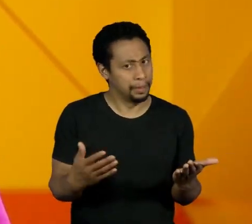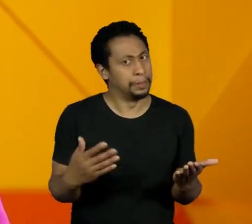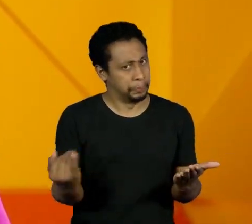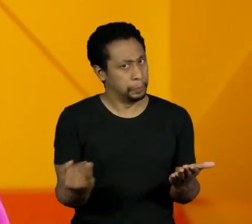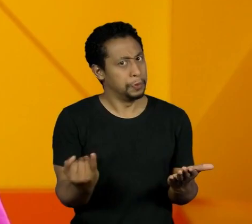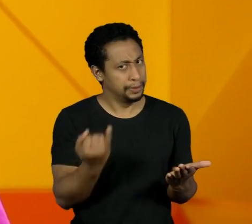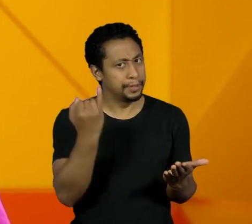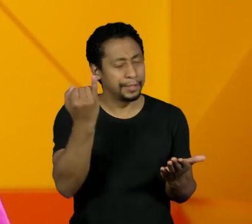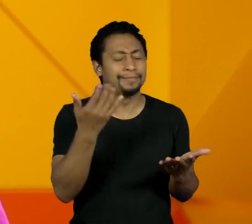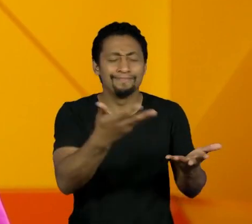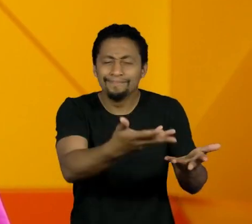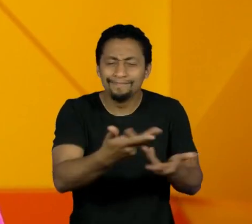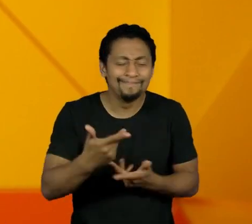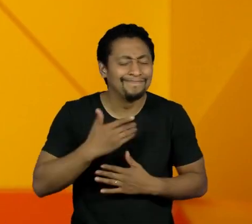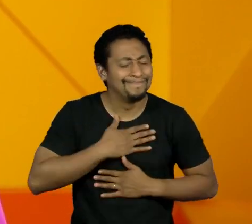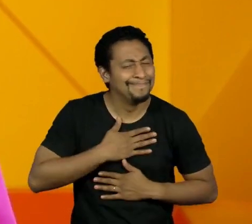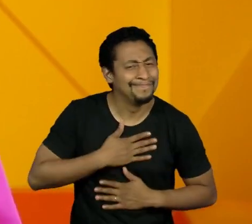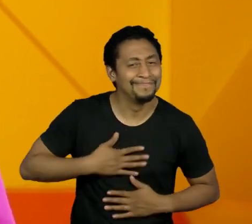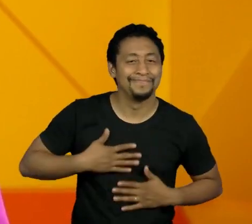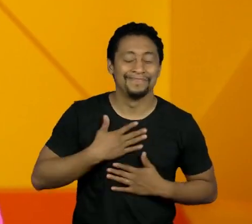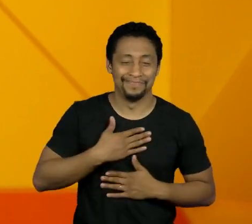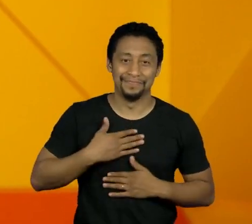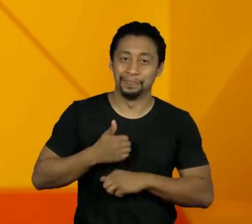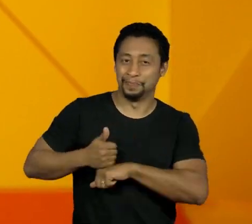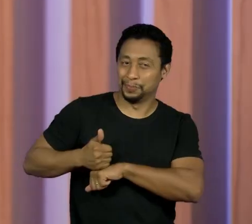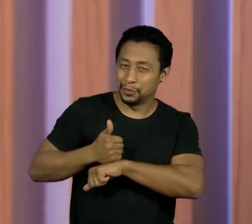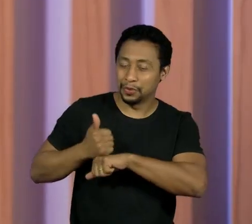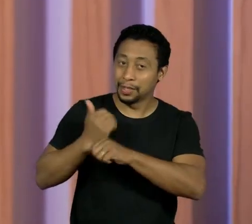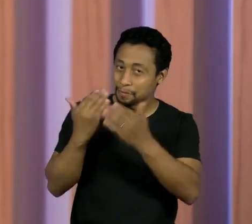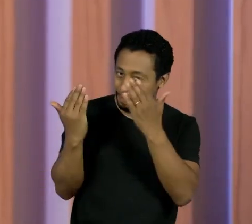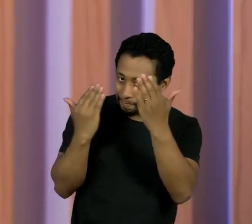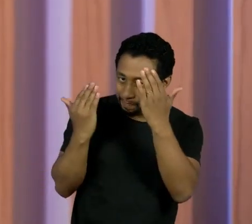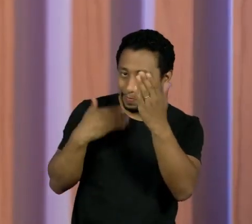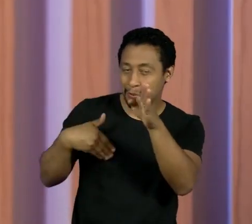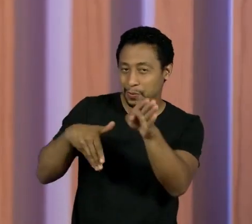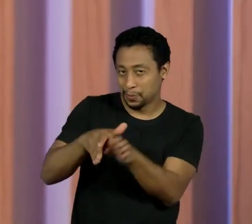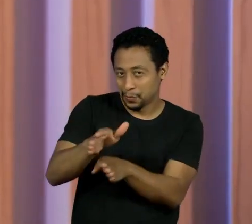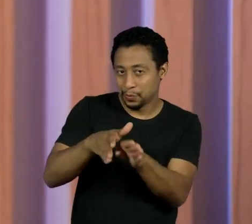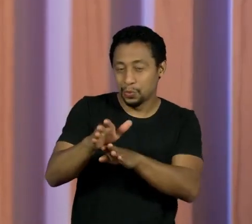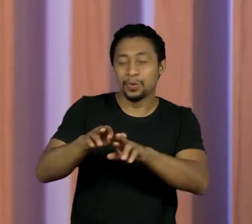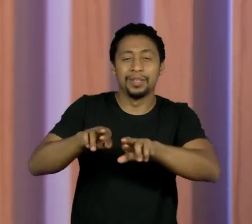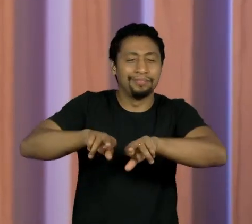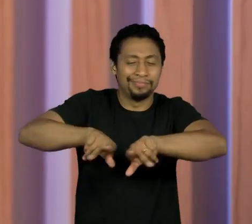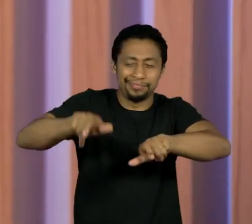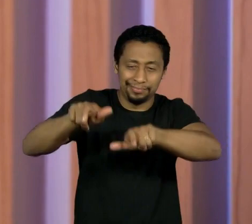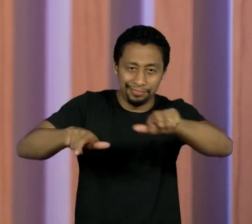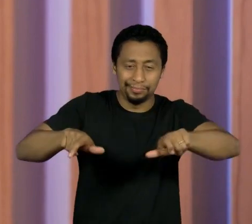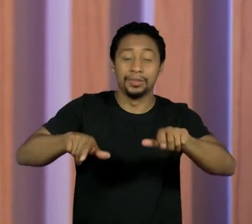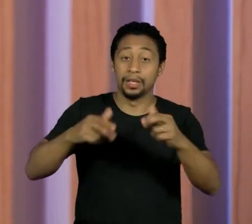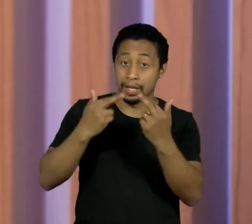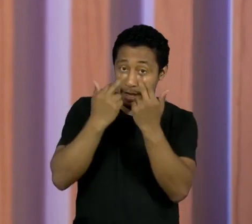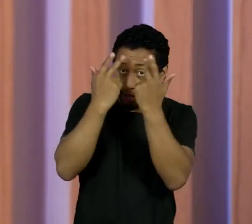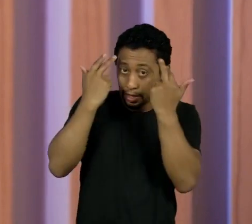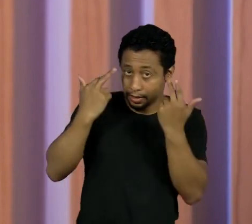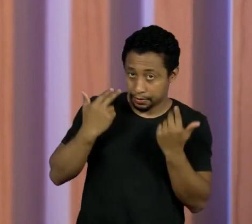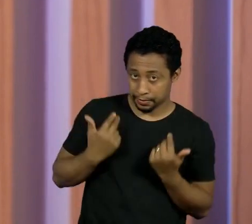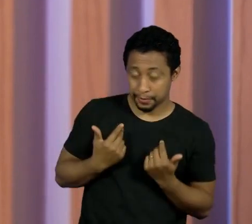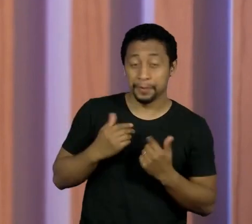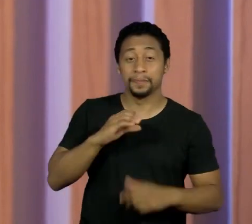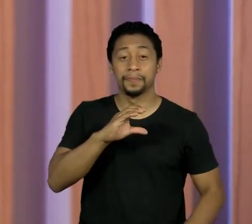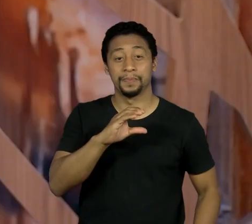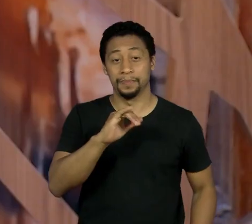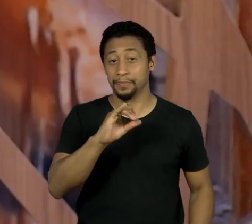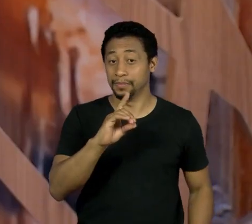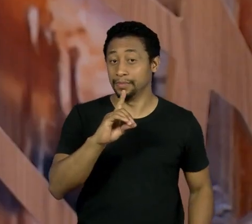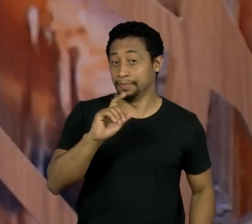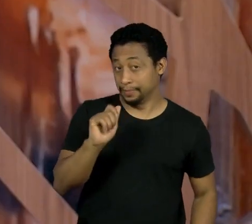de receber aqui no Estação Livre a psicóloga e consultora em diversidade étnico-racial, Cida Bento, e